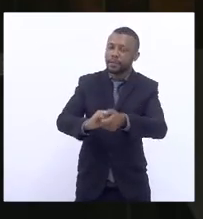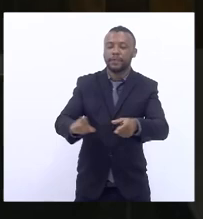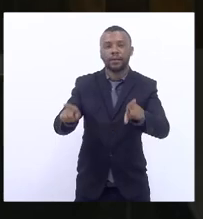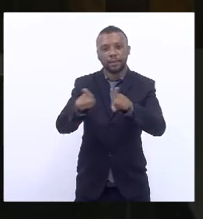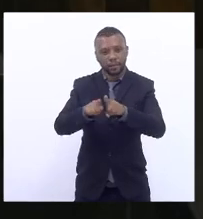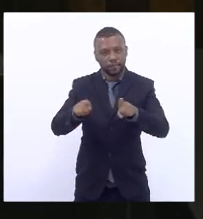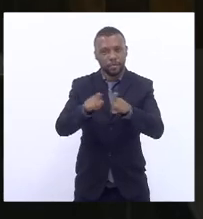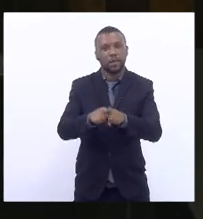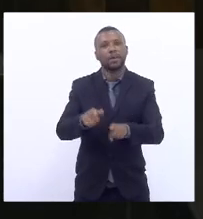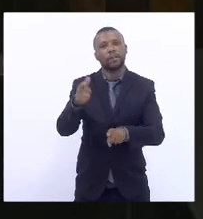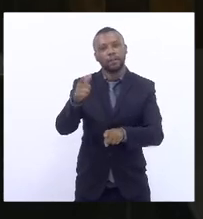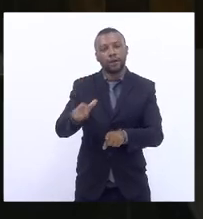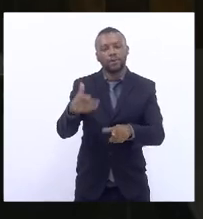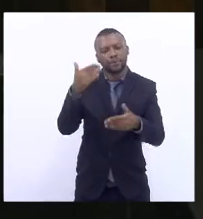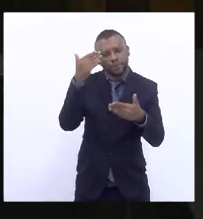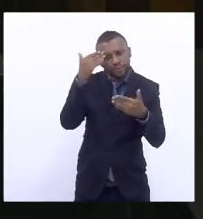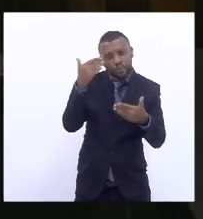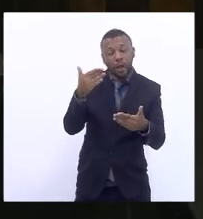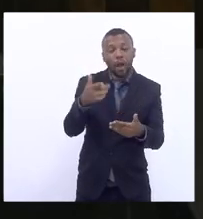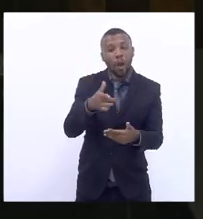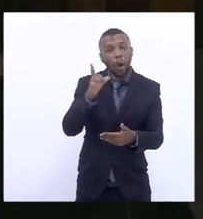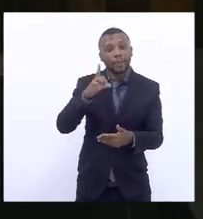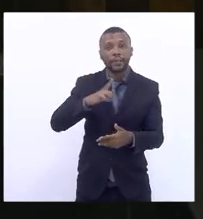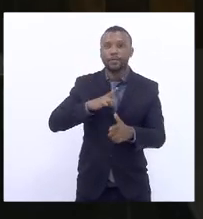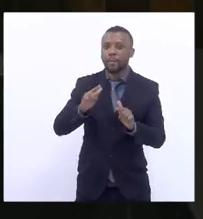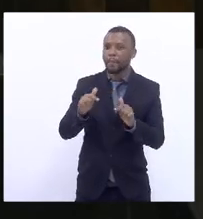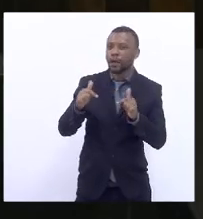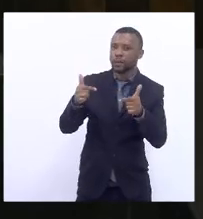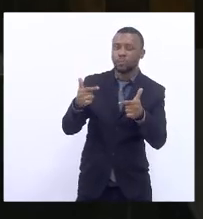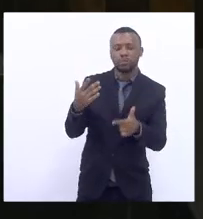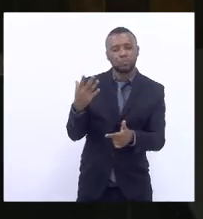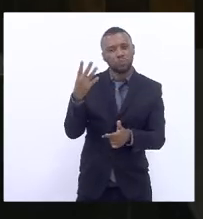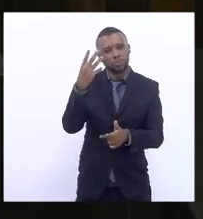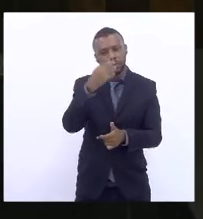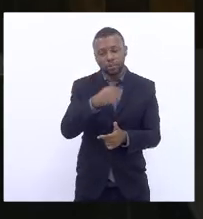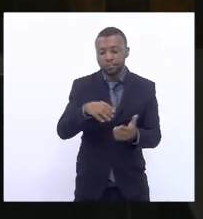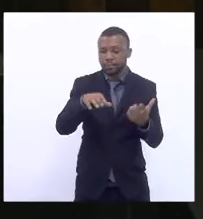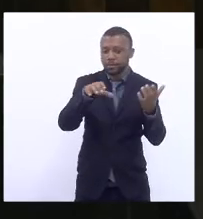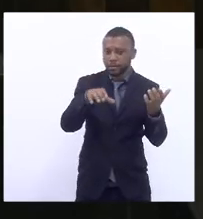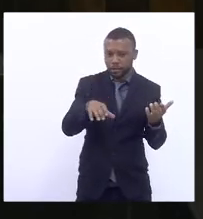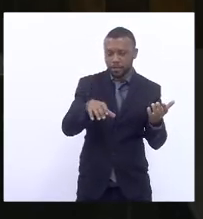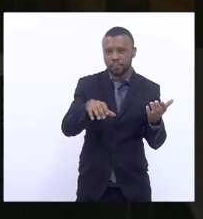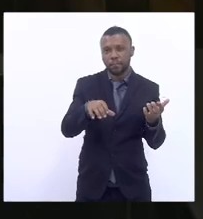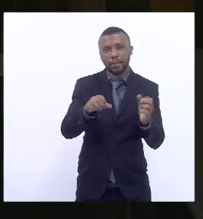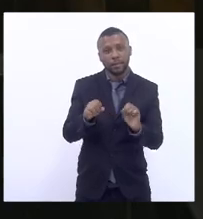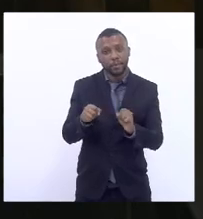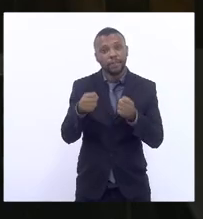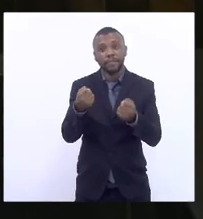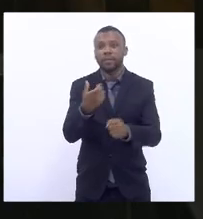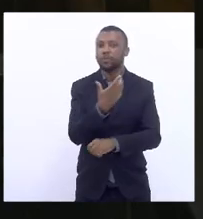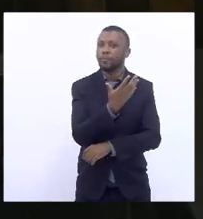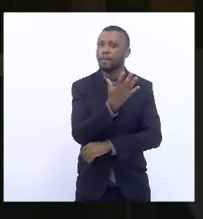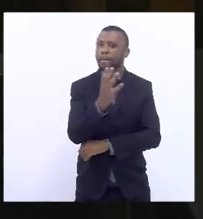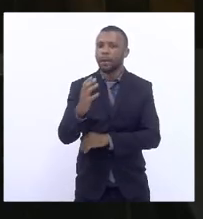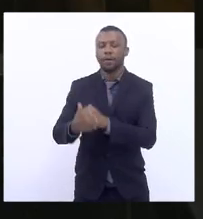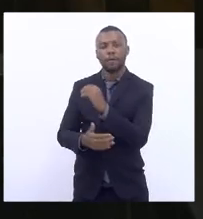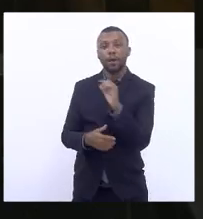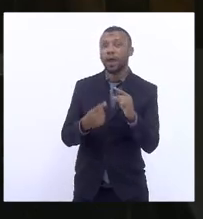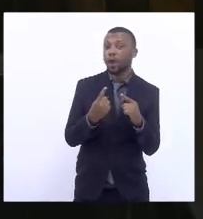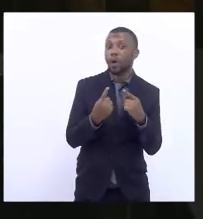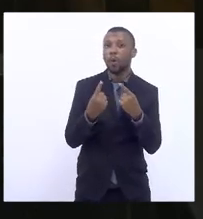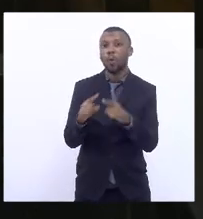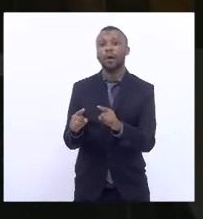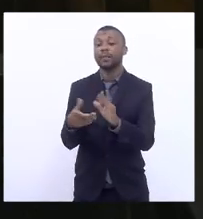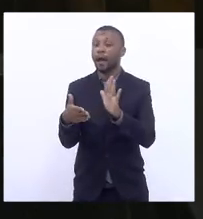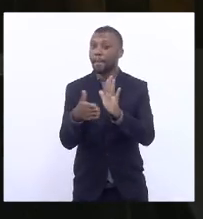nosso muito obrigado. Ontem teve um ato muito bonito lá na Câmara, no Congresso, em defesa do meio ambiente, contra o pacote da